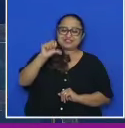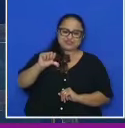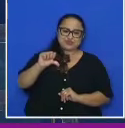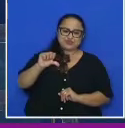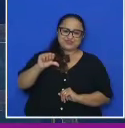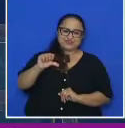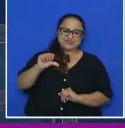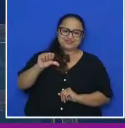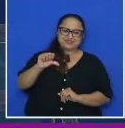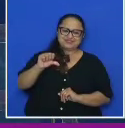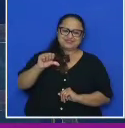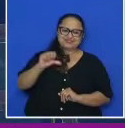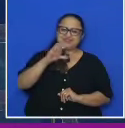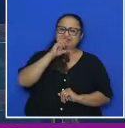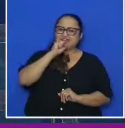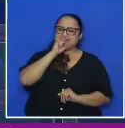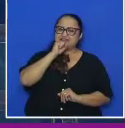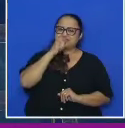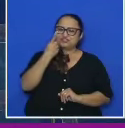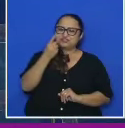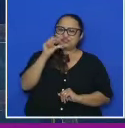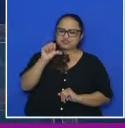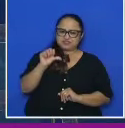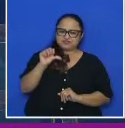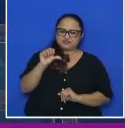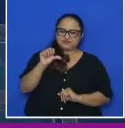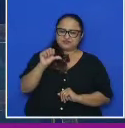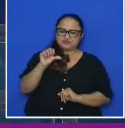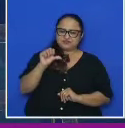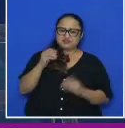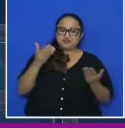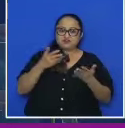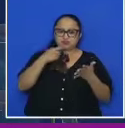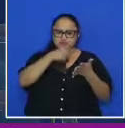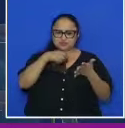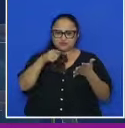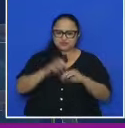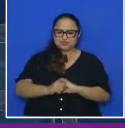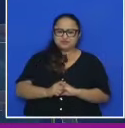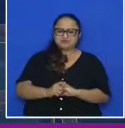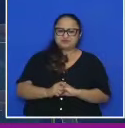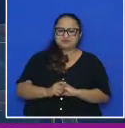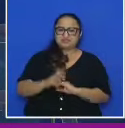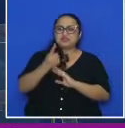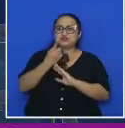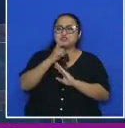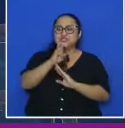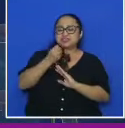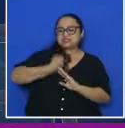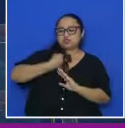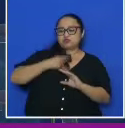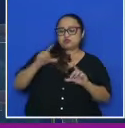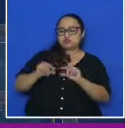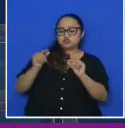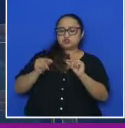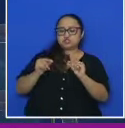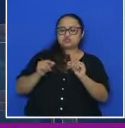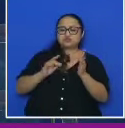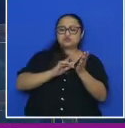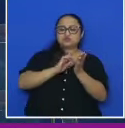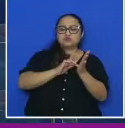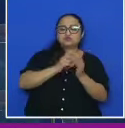19. Laranja, 19. Vamos confirmar. As 15 dezenas sorteadas no